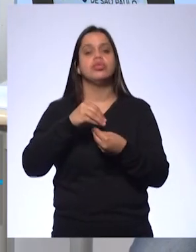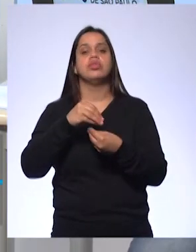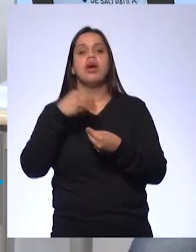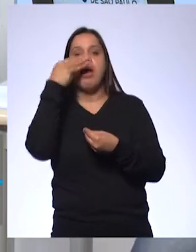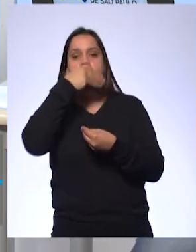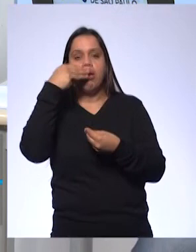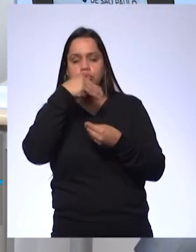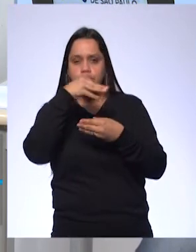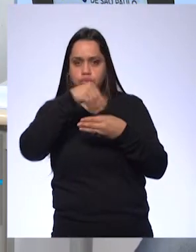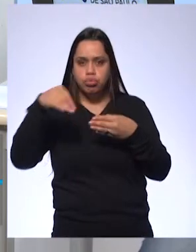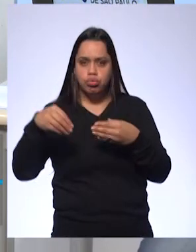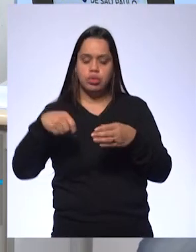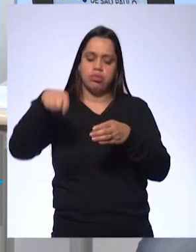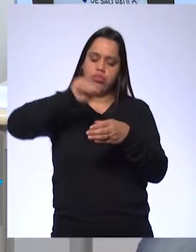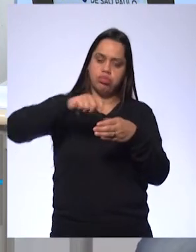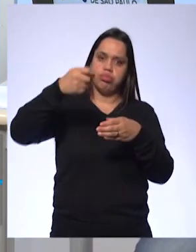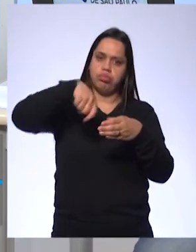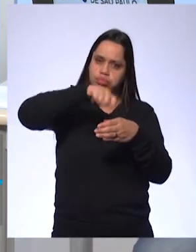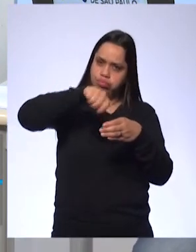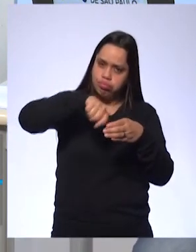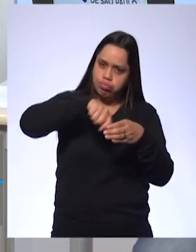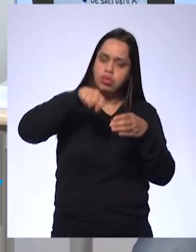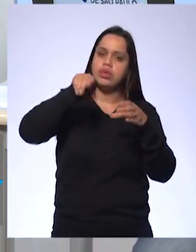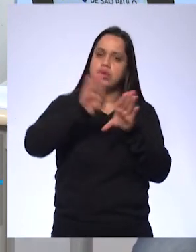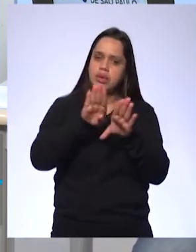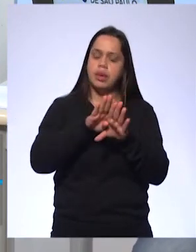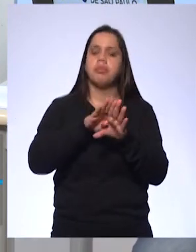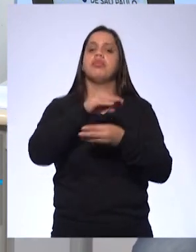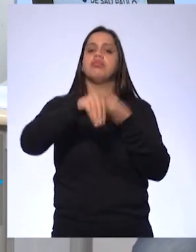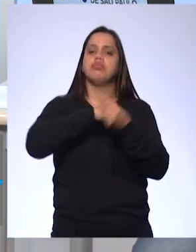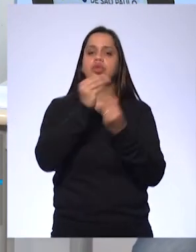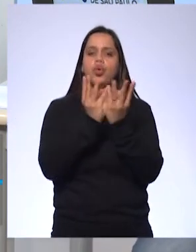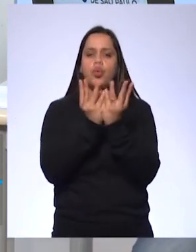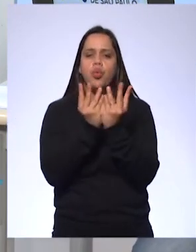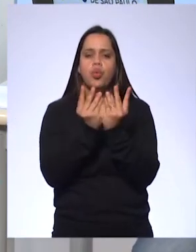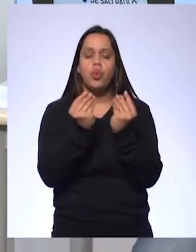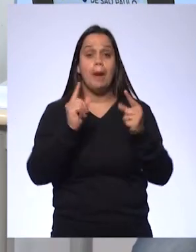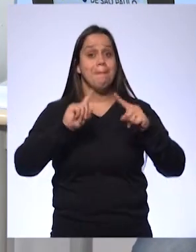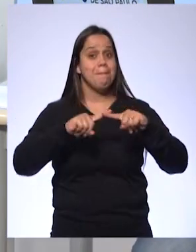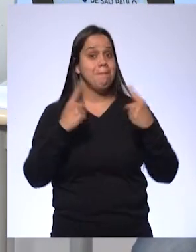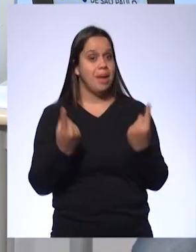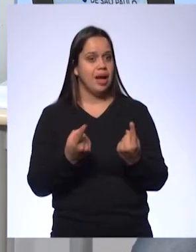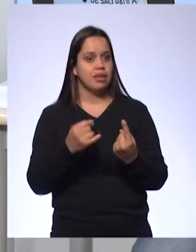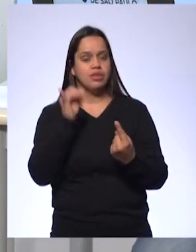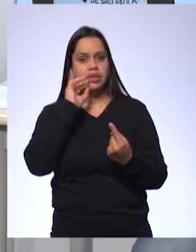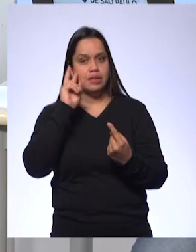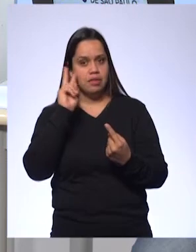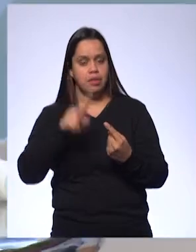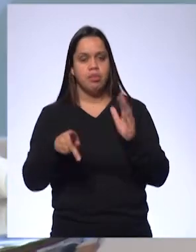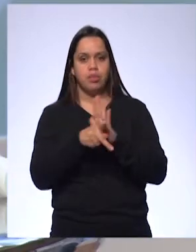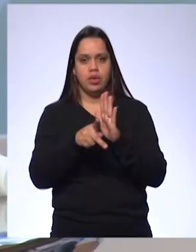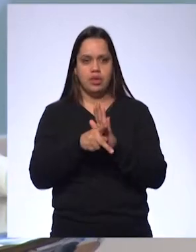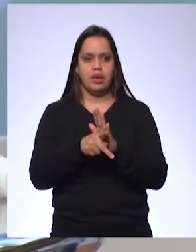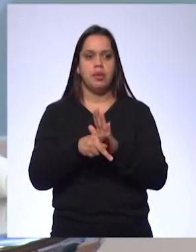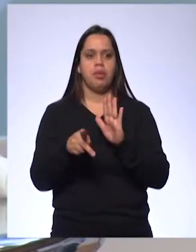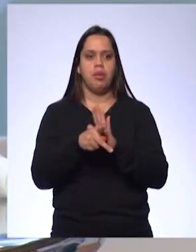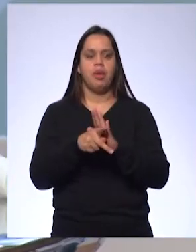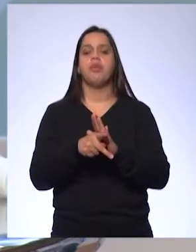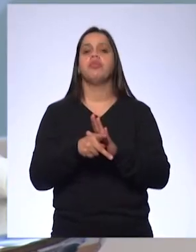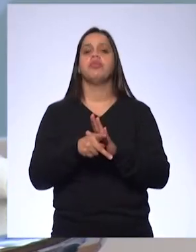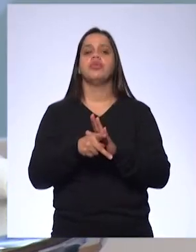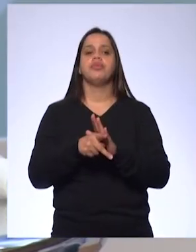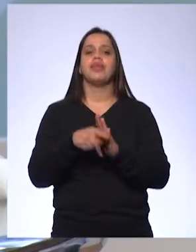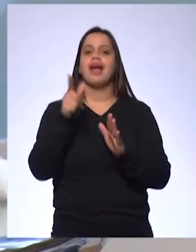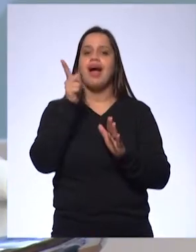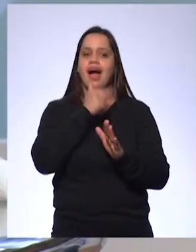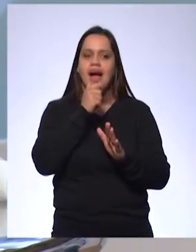mistura homogênea. Agora, se você pegar uns pedacinhos de clips, assim, ó, de metal, e colocar num copinho